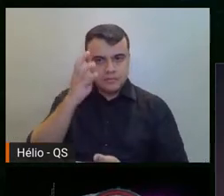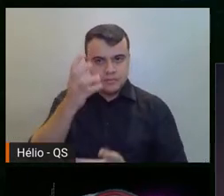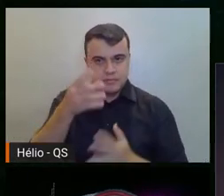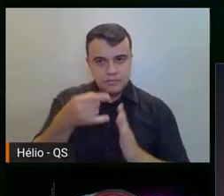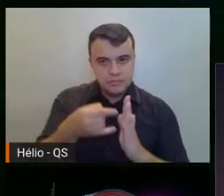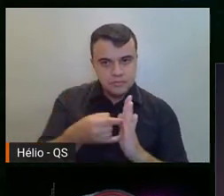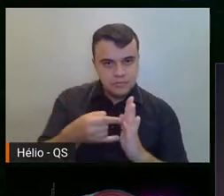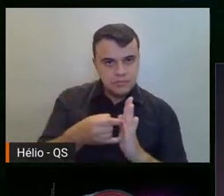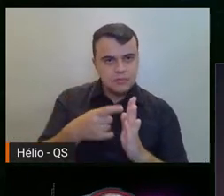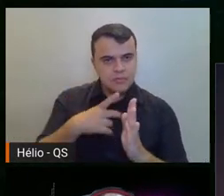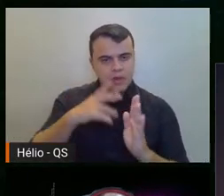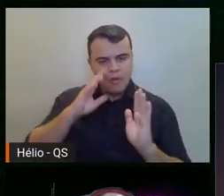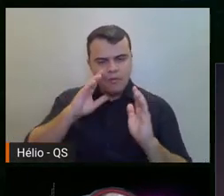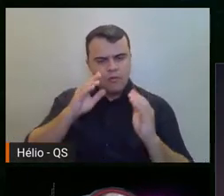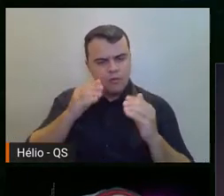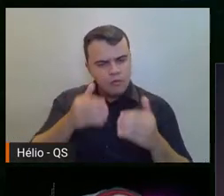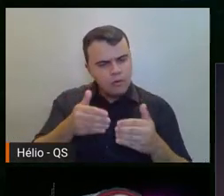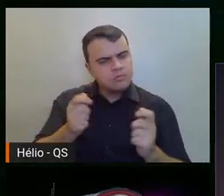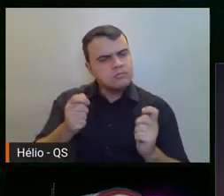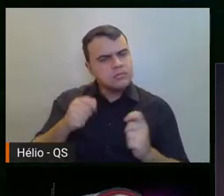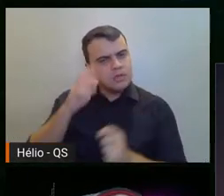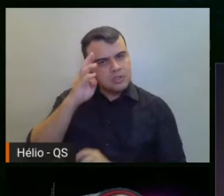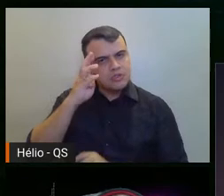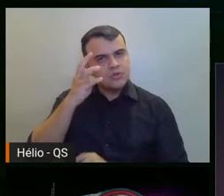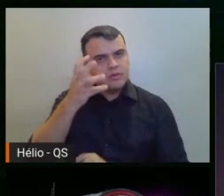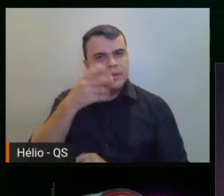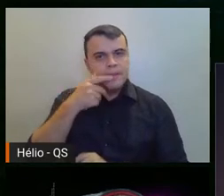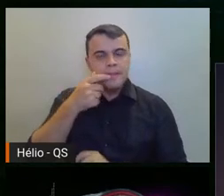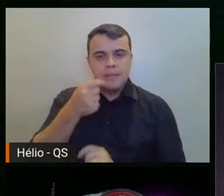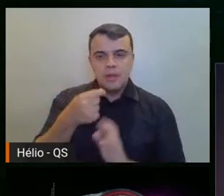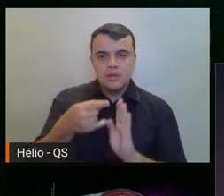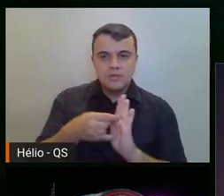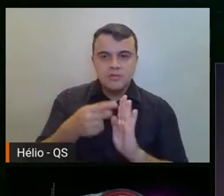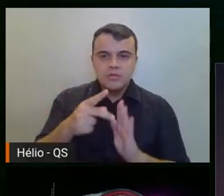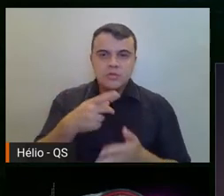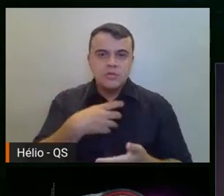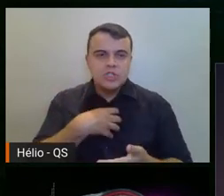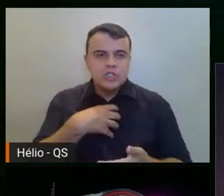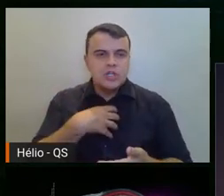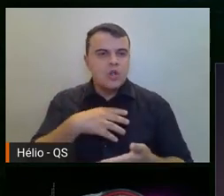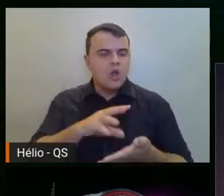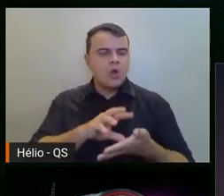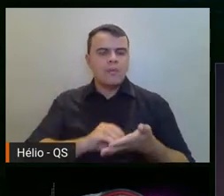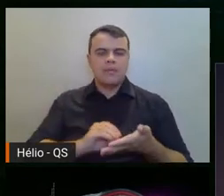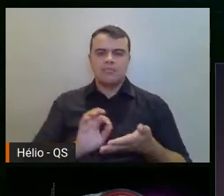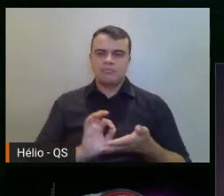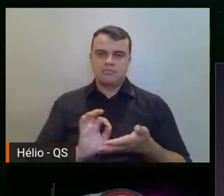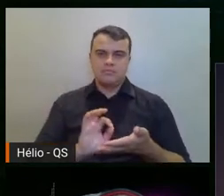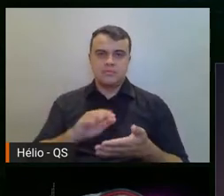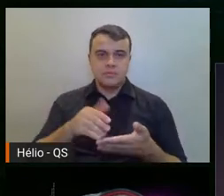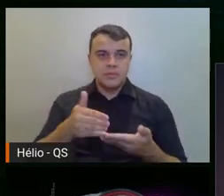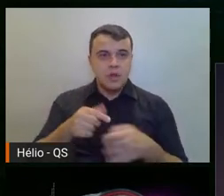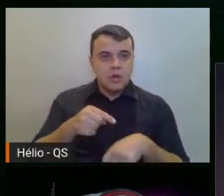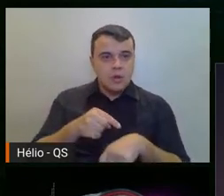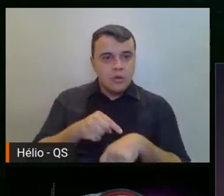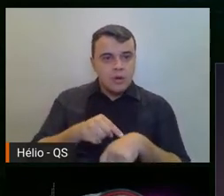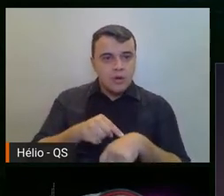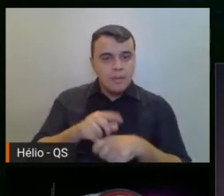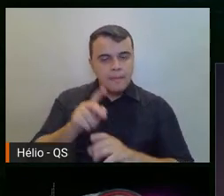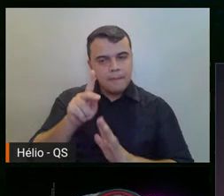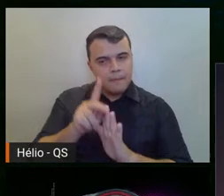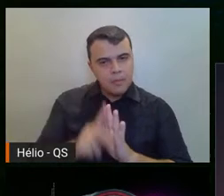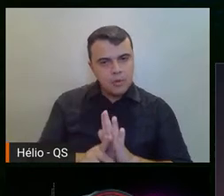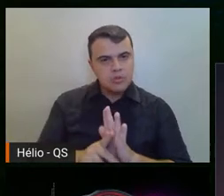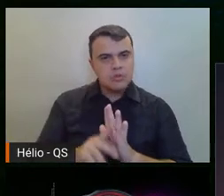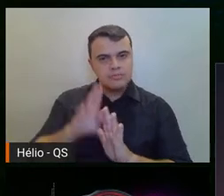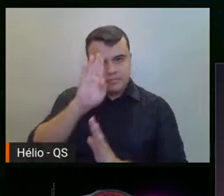código tenha foco galera vai lá Tenta resolver da melhor forma possível do seu jeito sem copiar de ninguém na Hora do Desafio de projetos